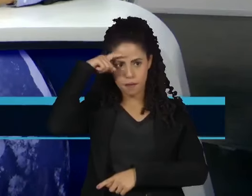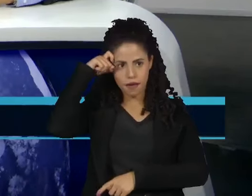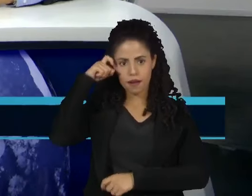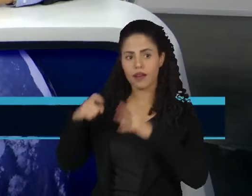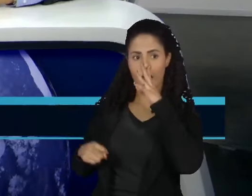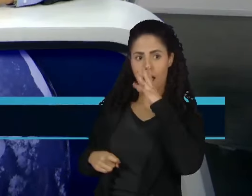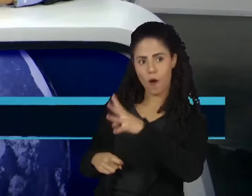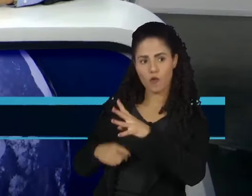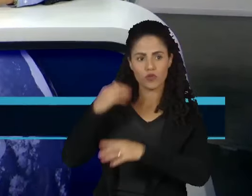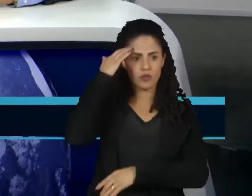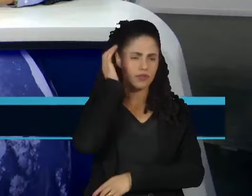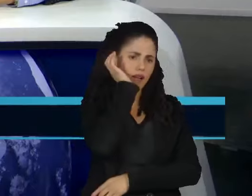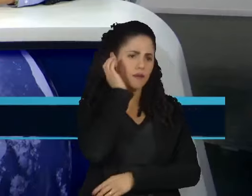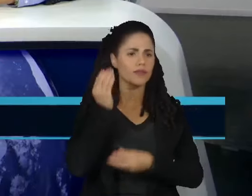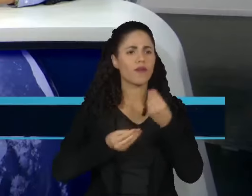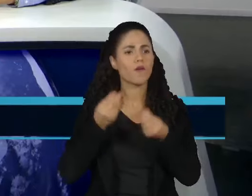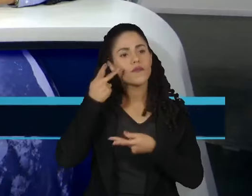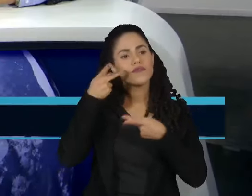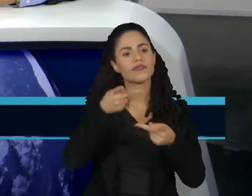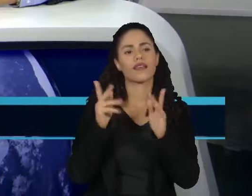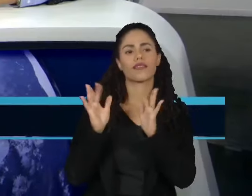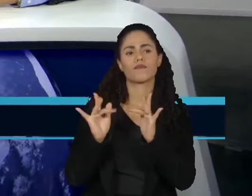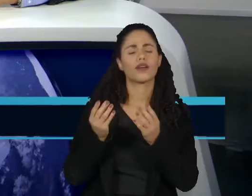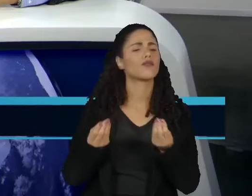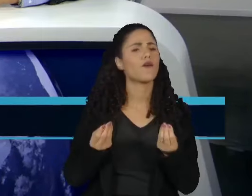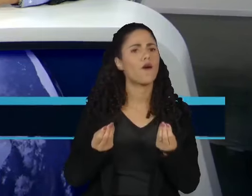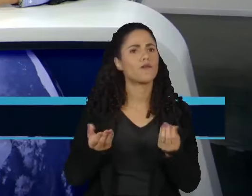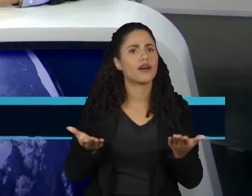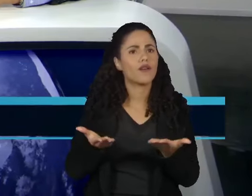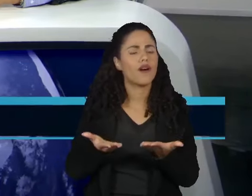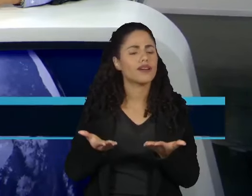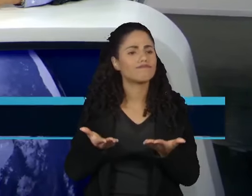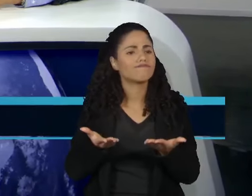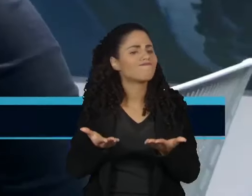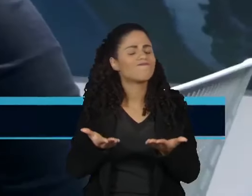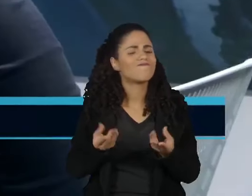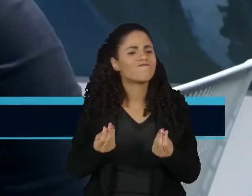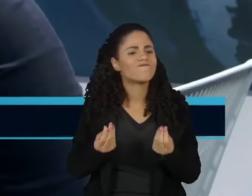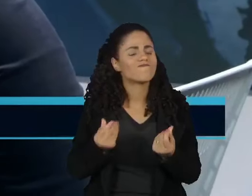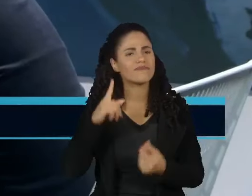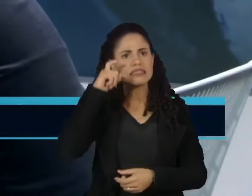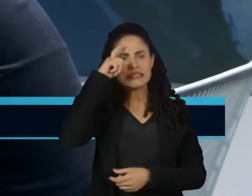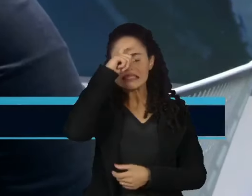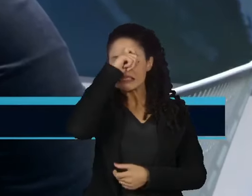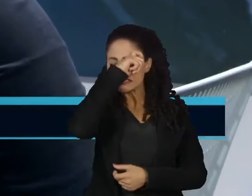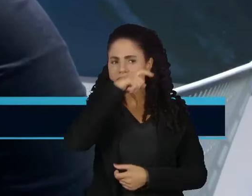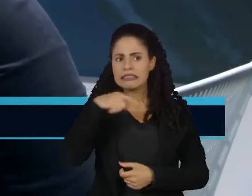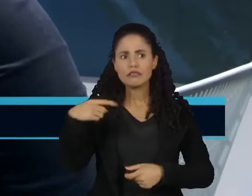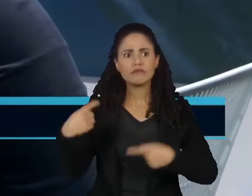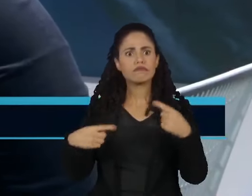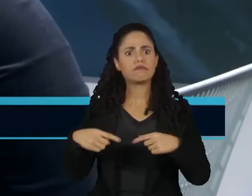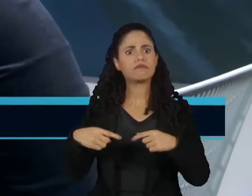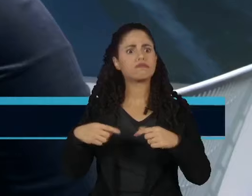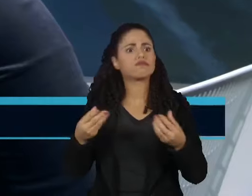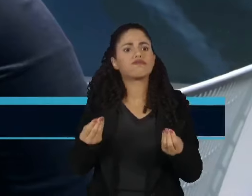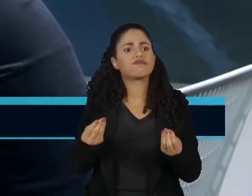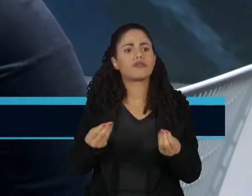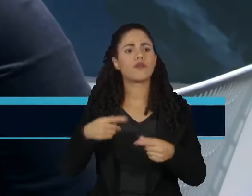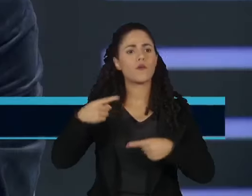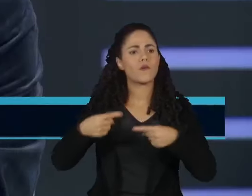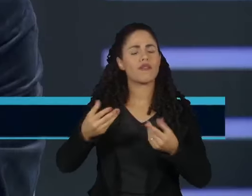usou o jatinho para visitar o namorado. Será que nós estamos vivendo um dos momentos mais críticos, mais baixos da história da política do